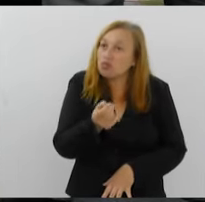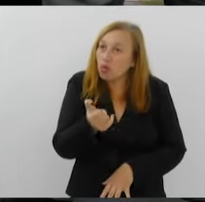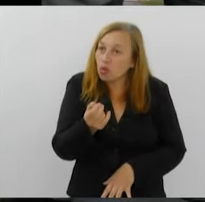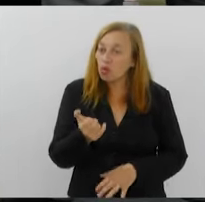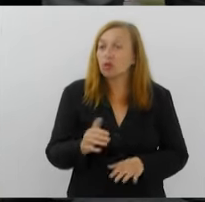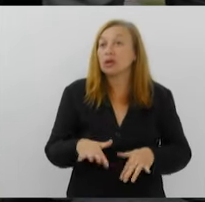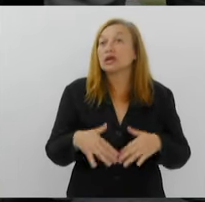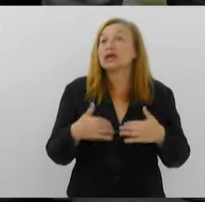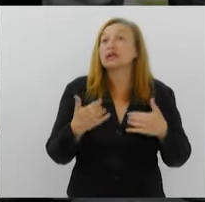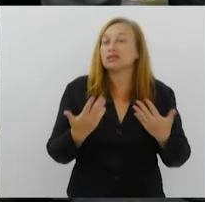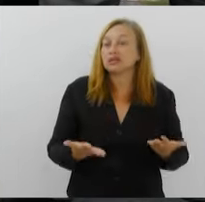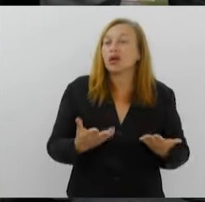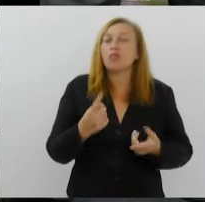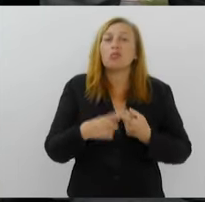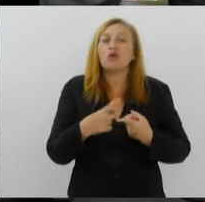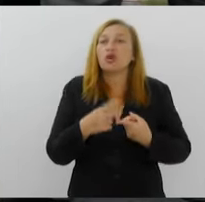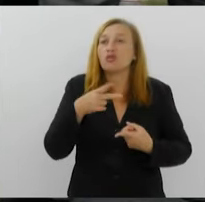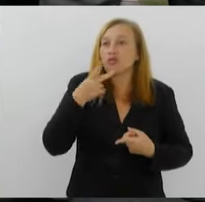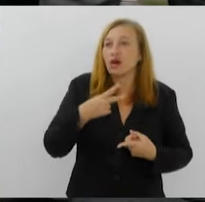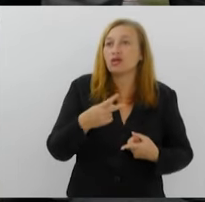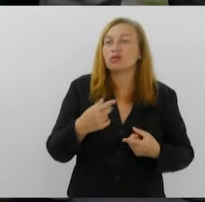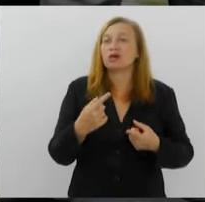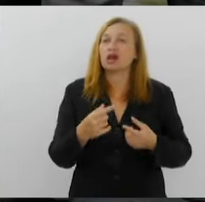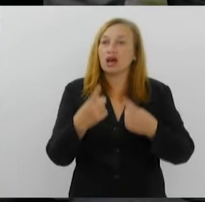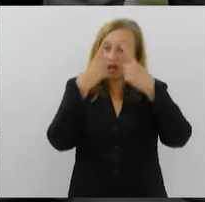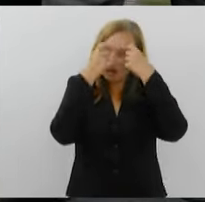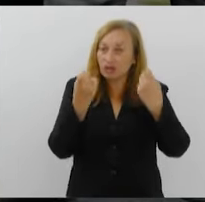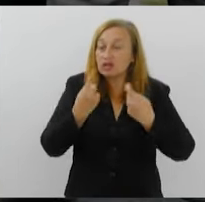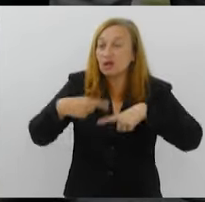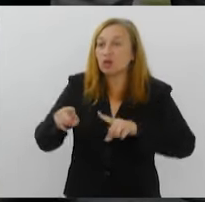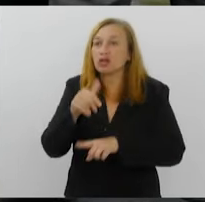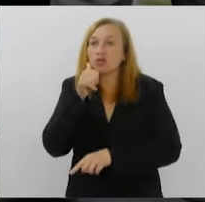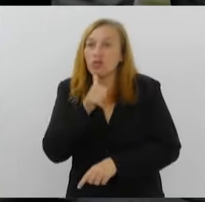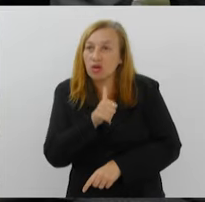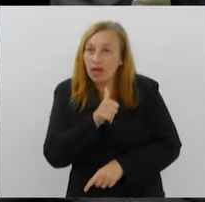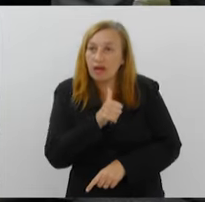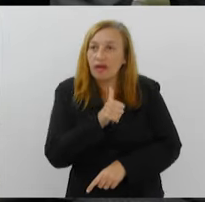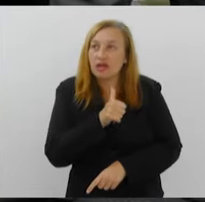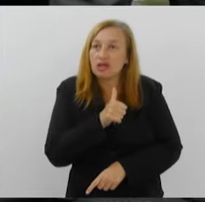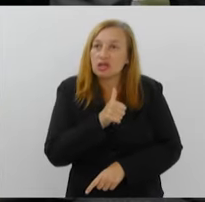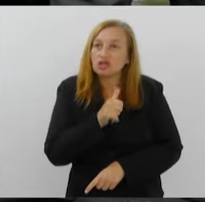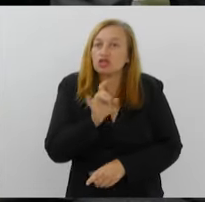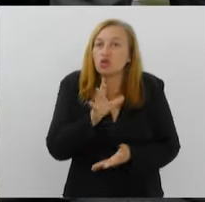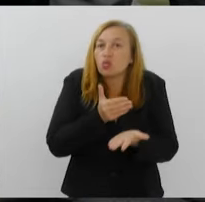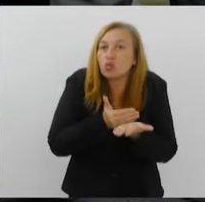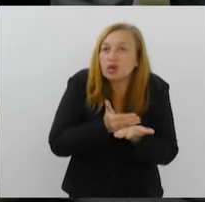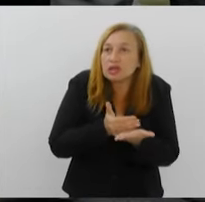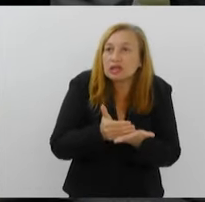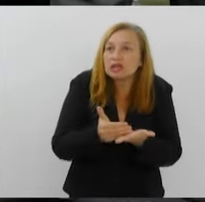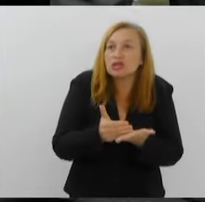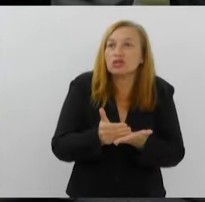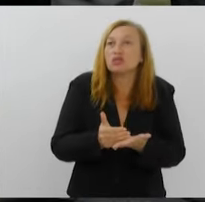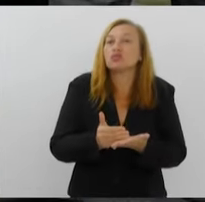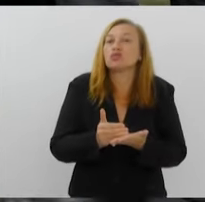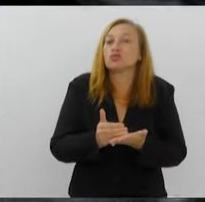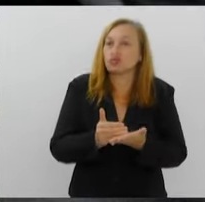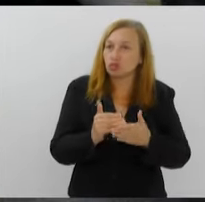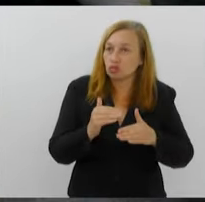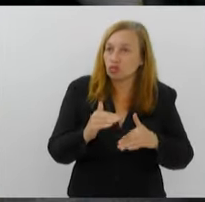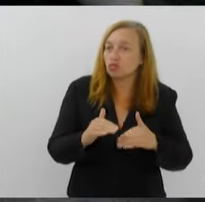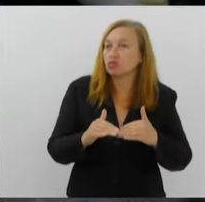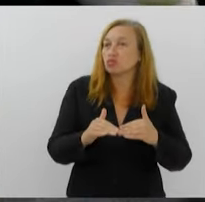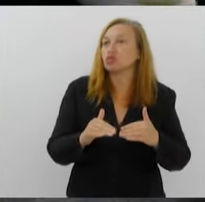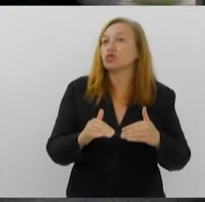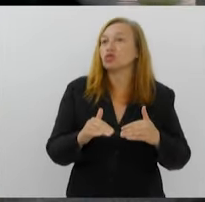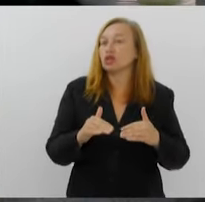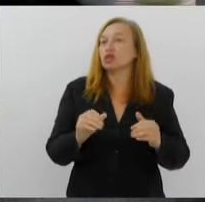a mulher. Por que eu digo isso? Porque a violência contra a mulher é apenas o início de um processo que pode redundar